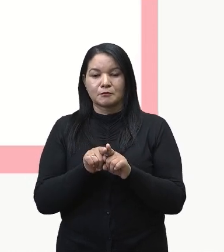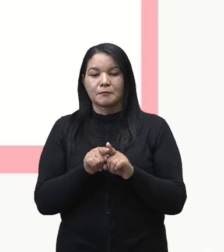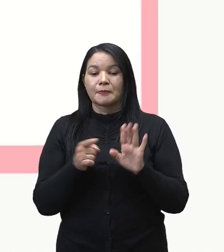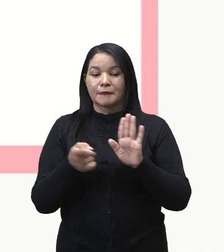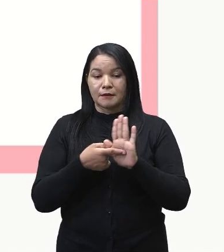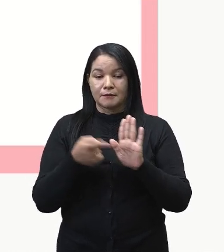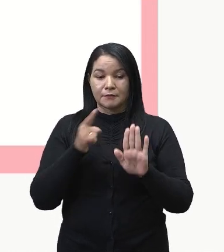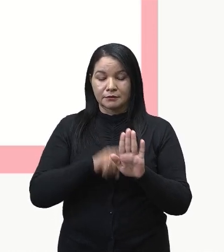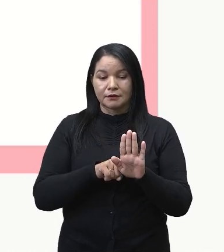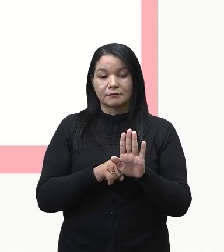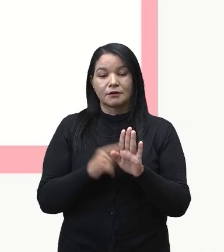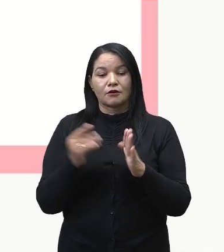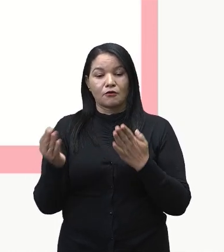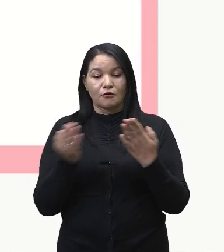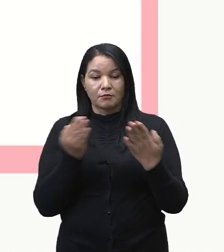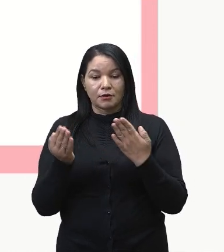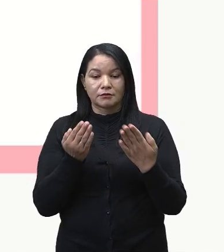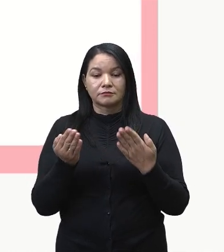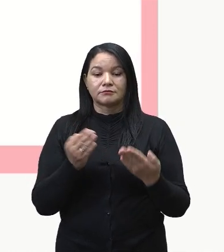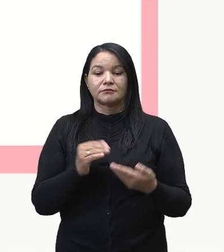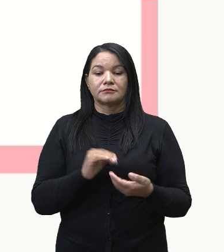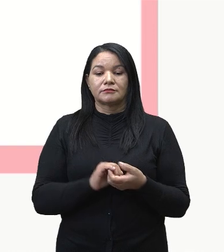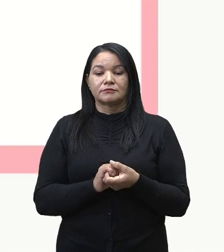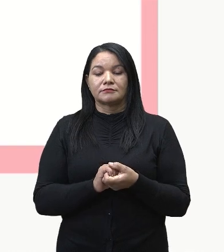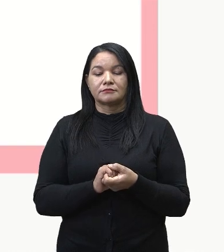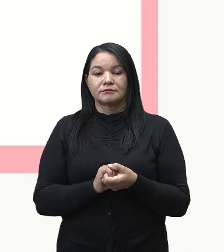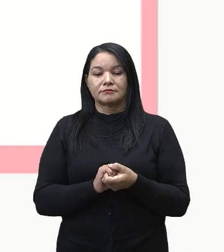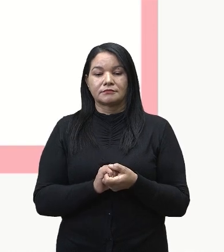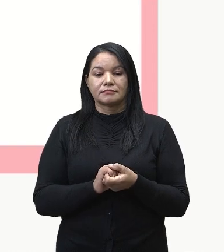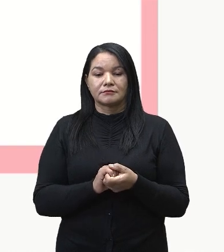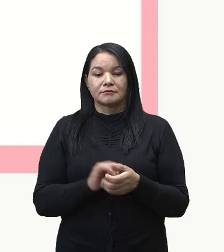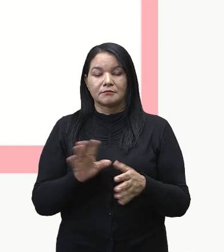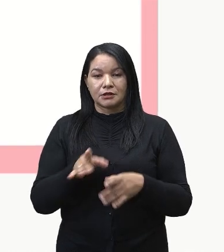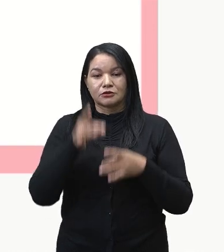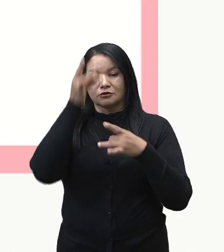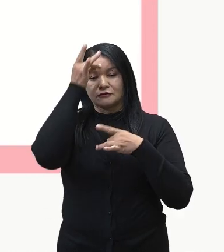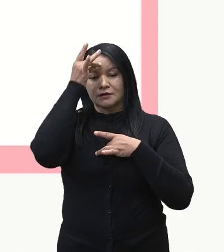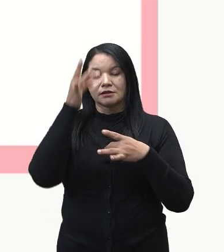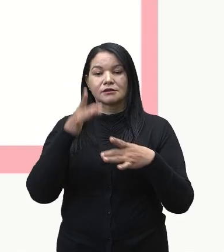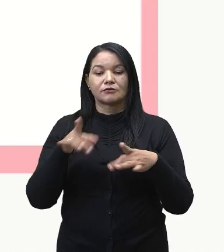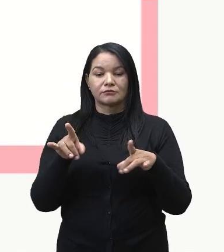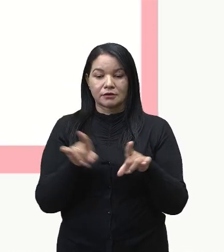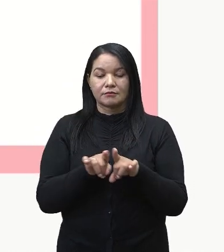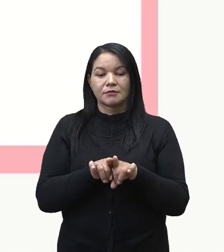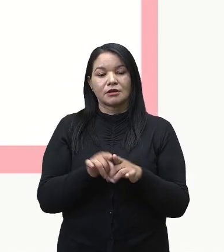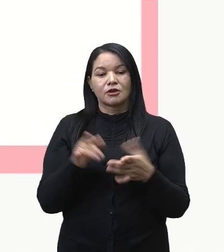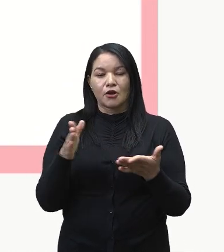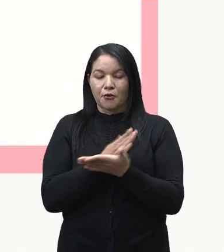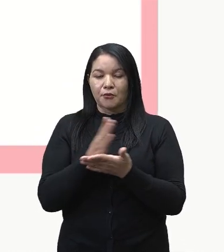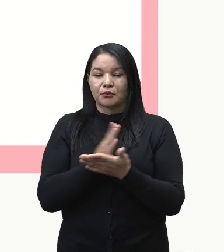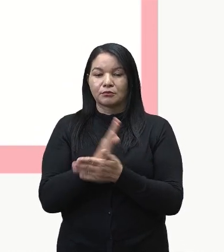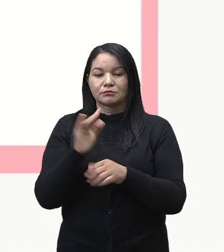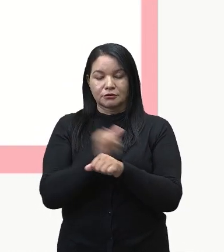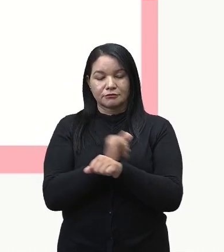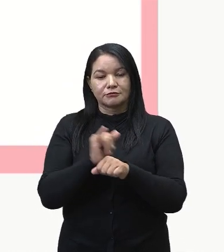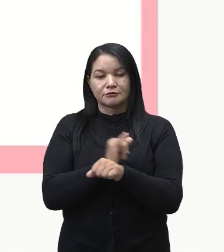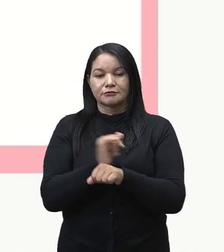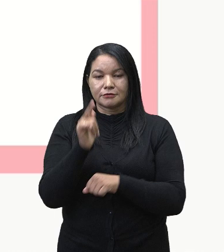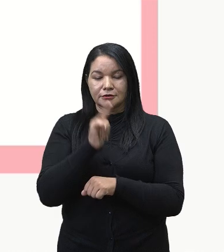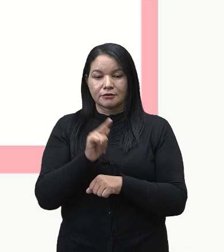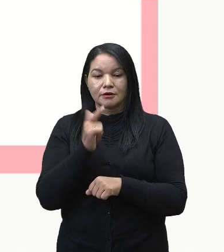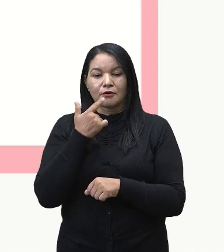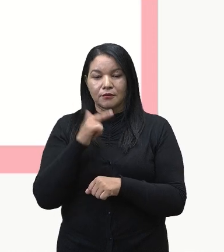metáfora, comparação, epíteto, personificação. Então, esses são alguns recursos linguísticos,